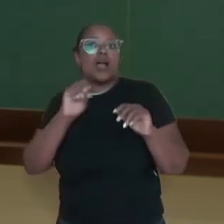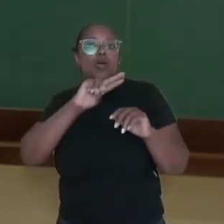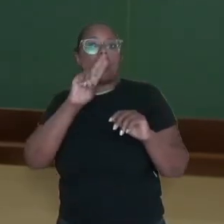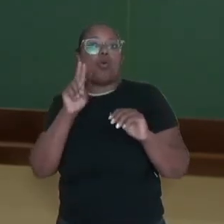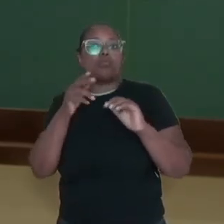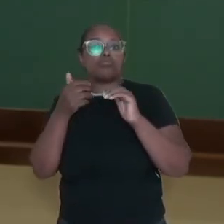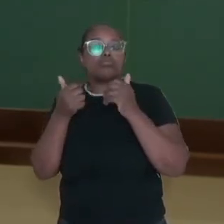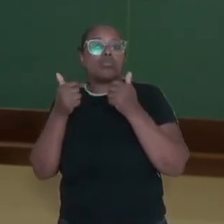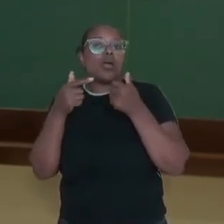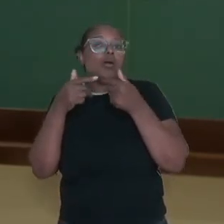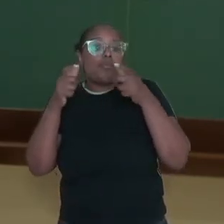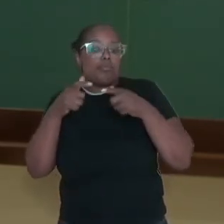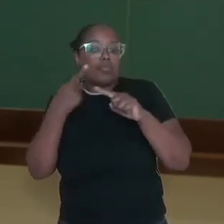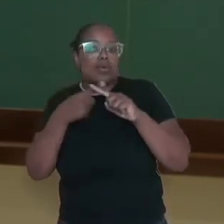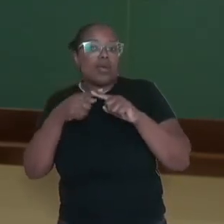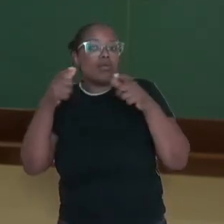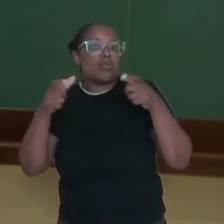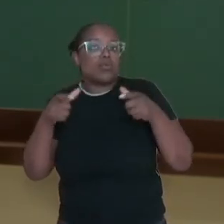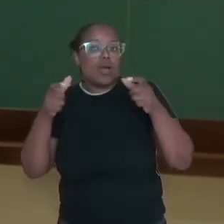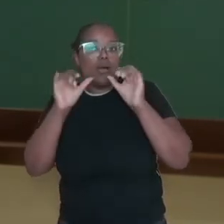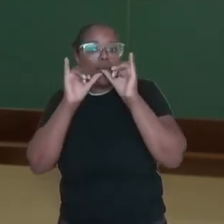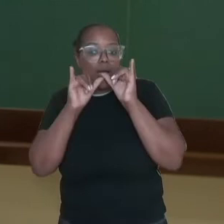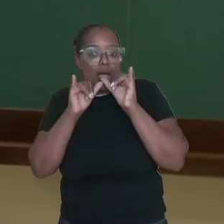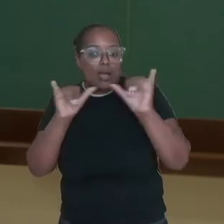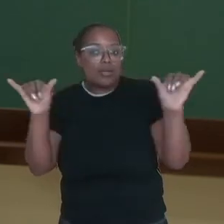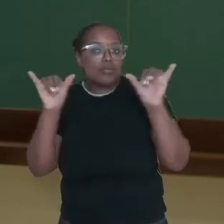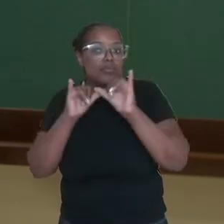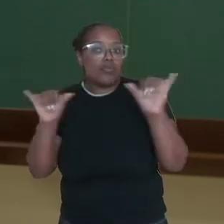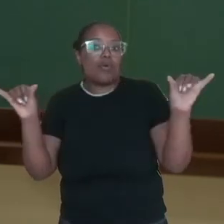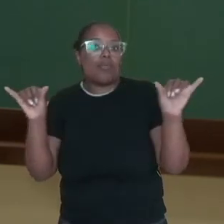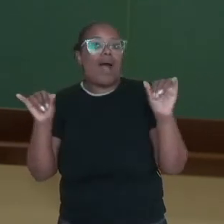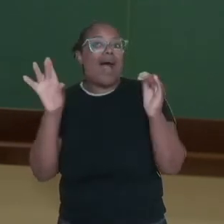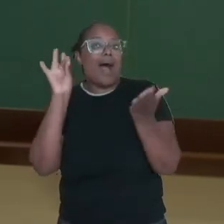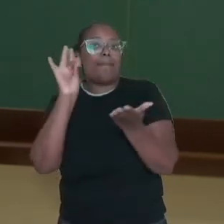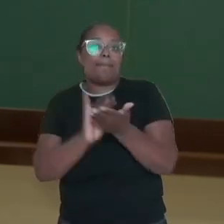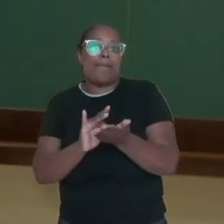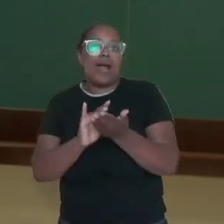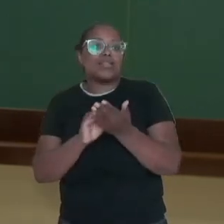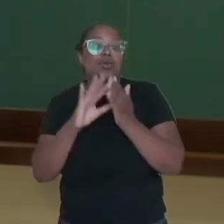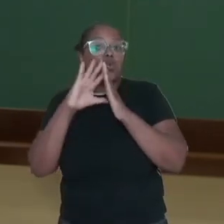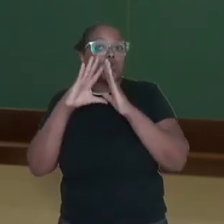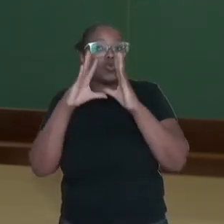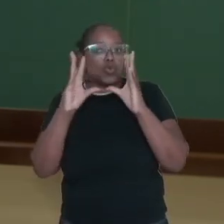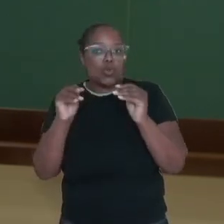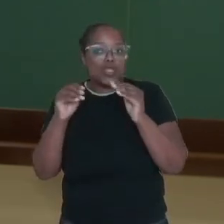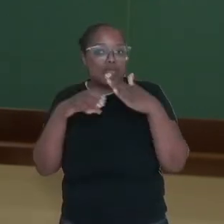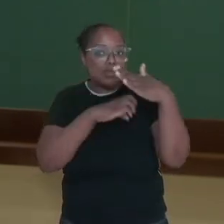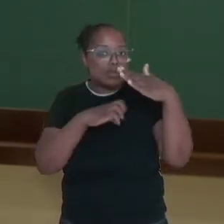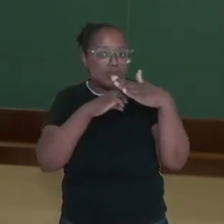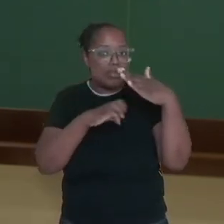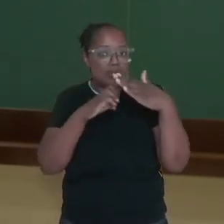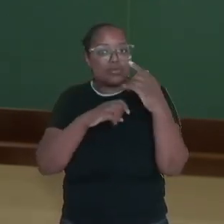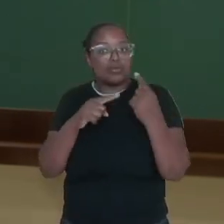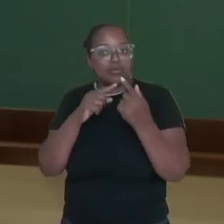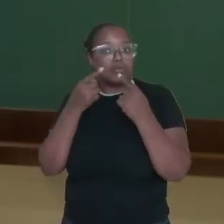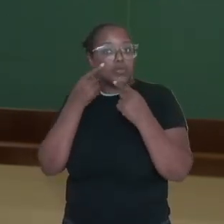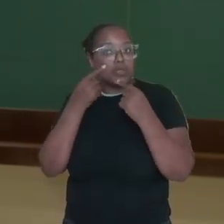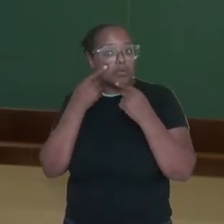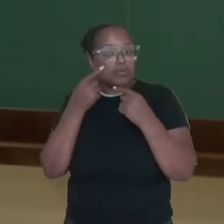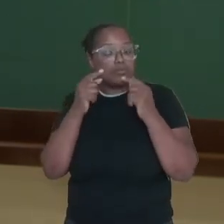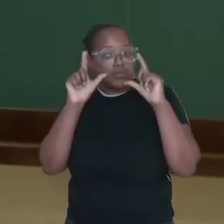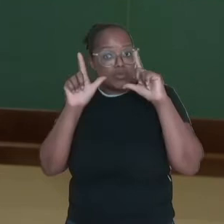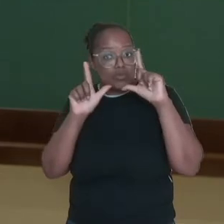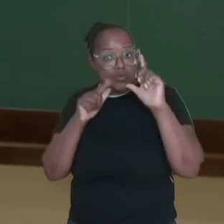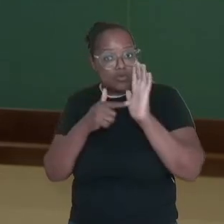um grande local para divulgar a sua marca. Então, todas essas empresas aqui ligadas à tecnologia